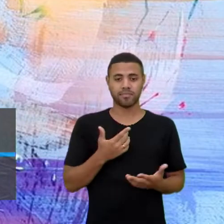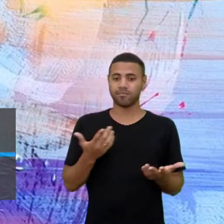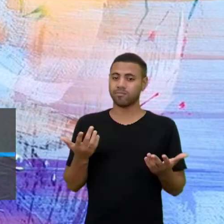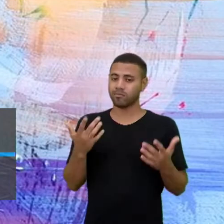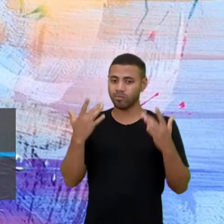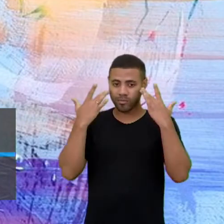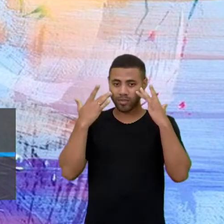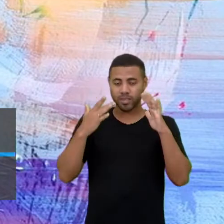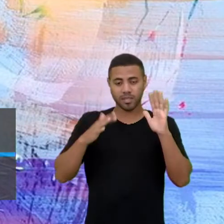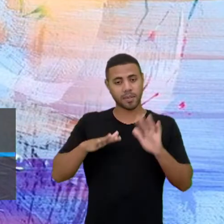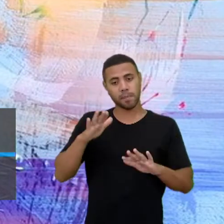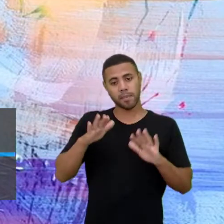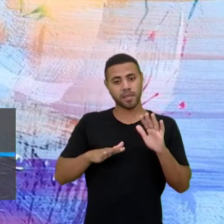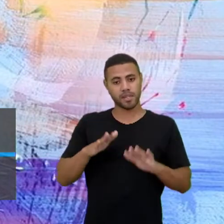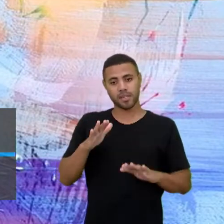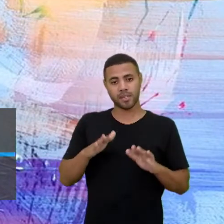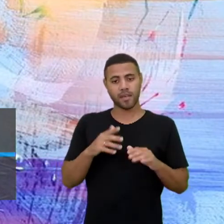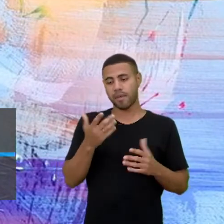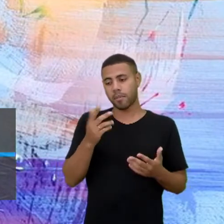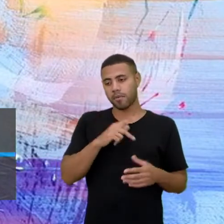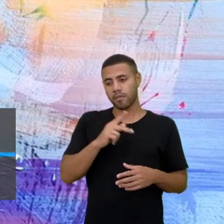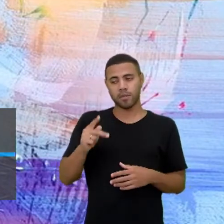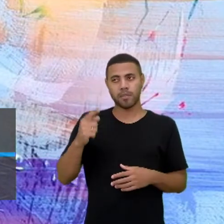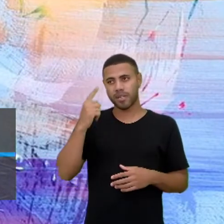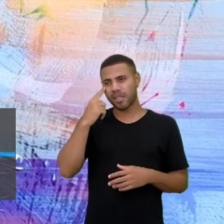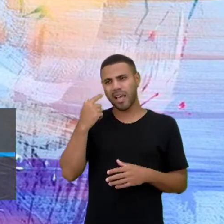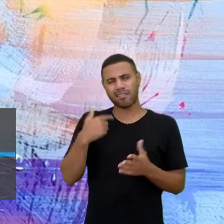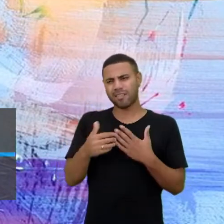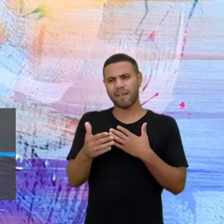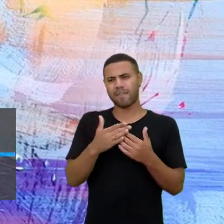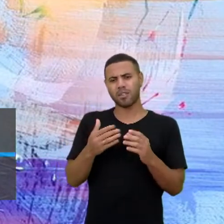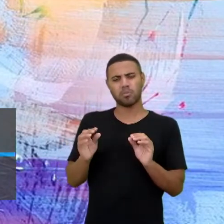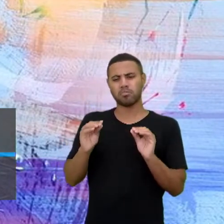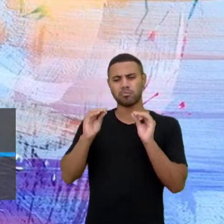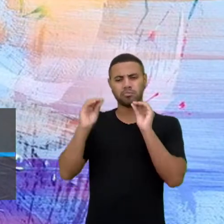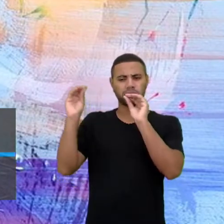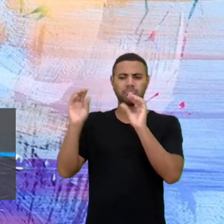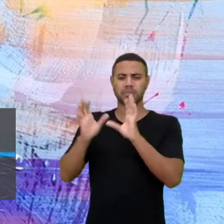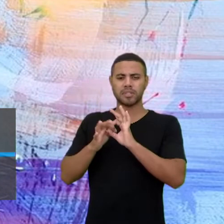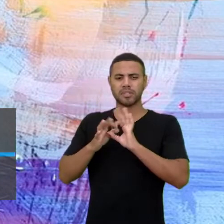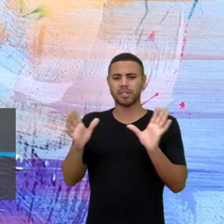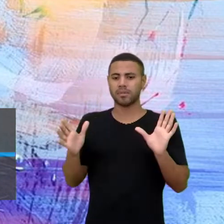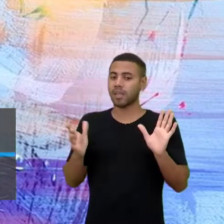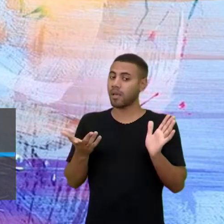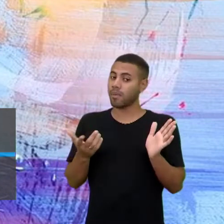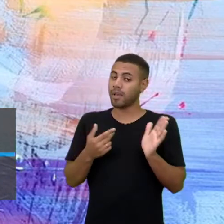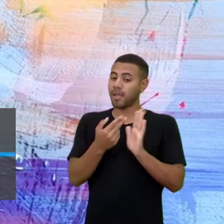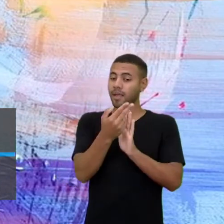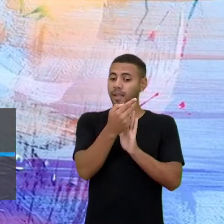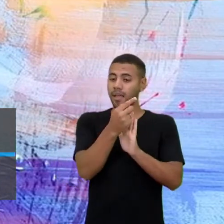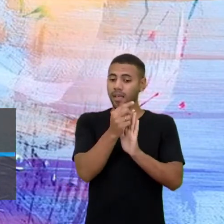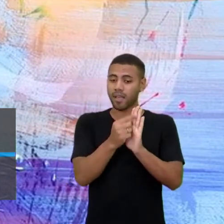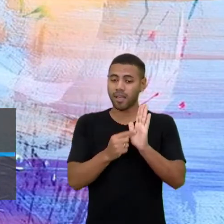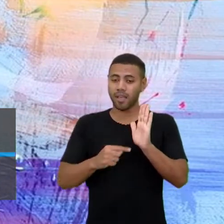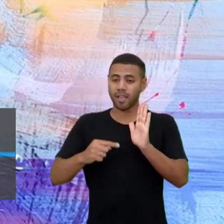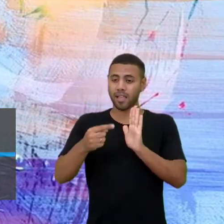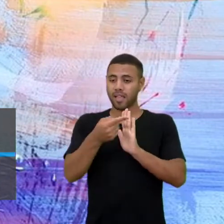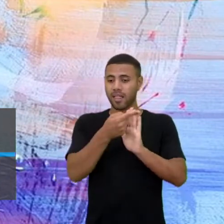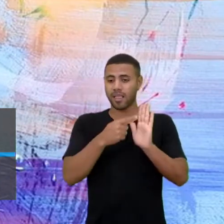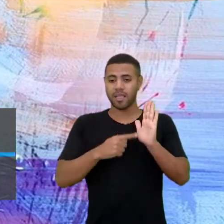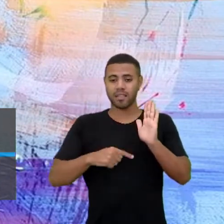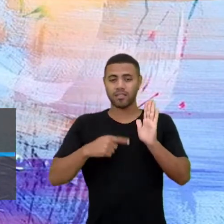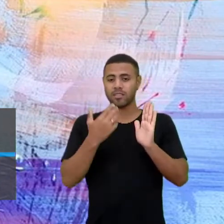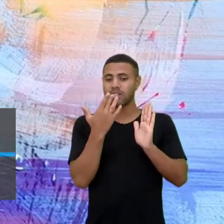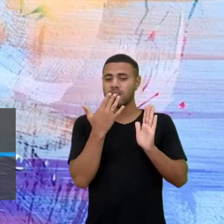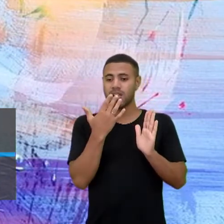pode ser que algum estudante, algum professor fale, Pro, não tem nada a ver, mas por quê? Será que a linha, o fio condutor que o Pro trouxe realmente reflete isso?